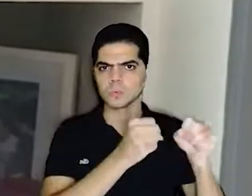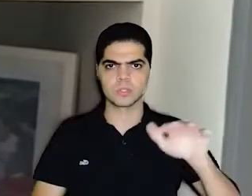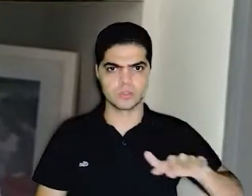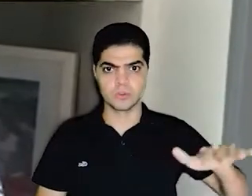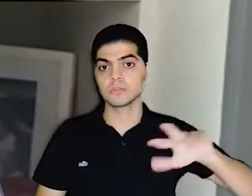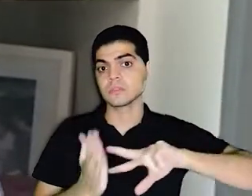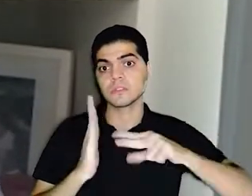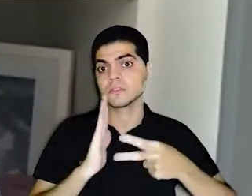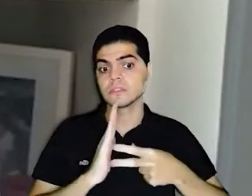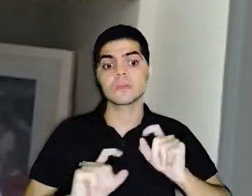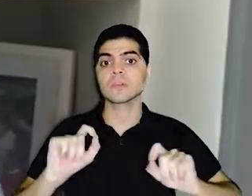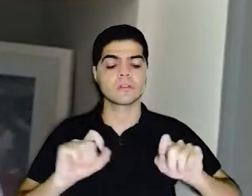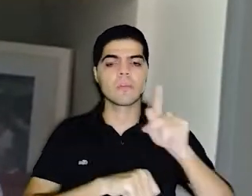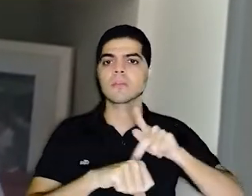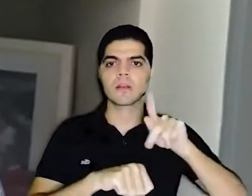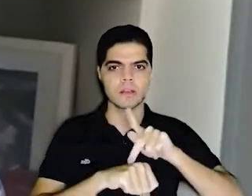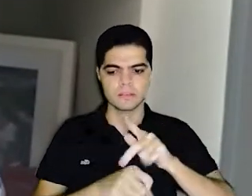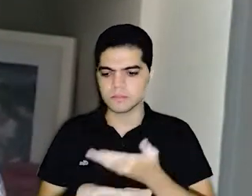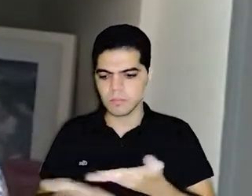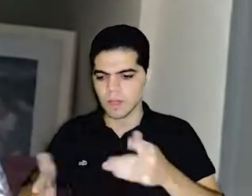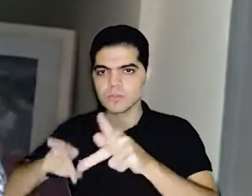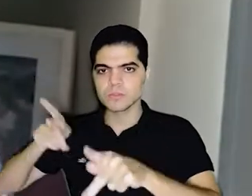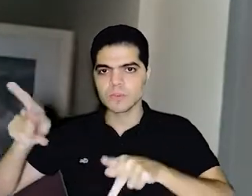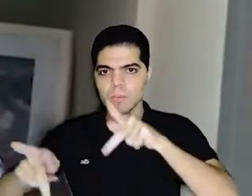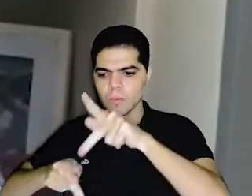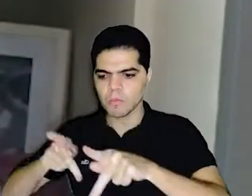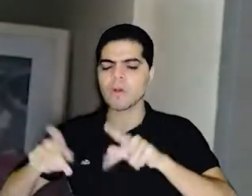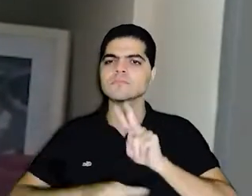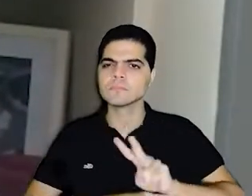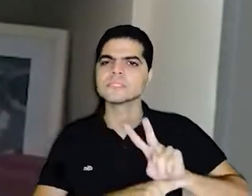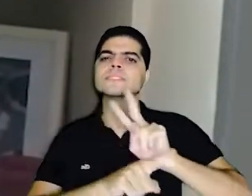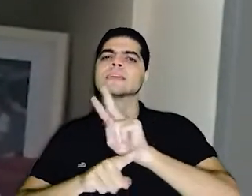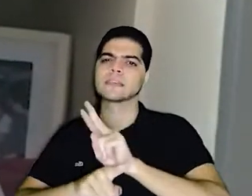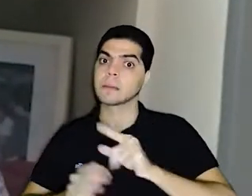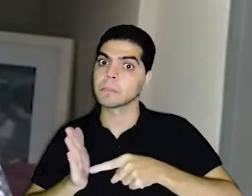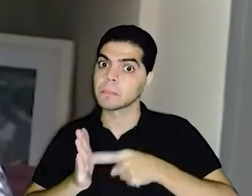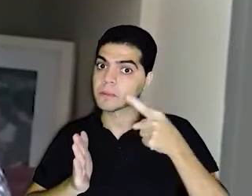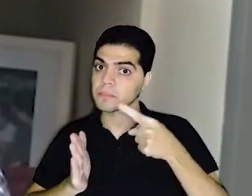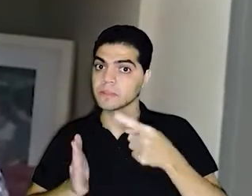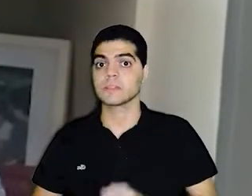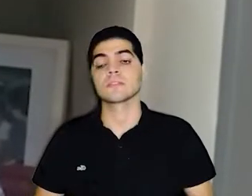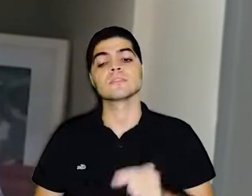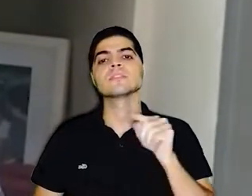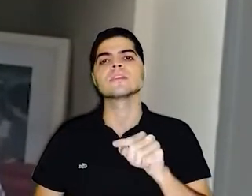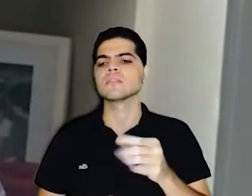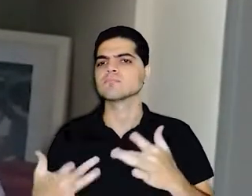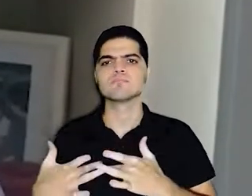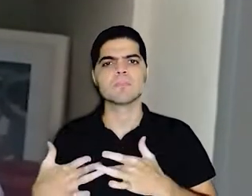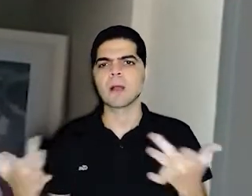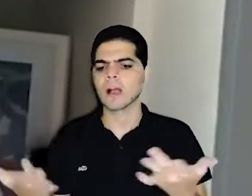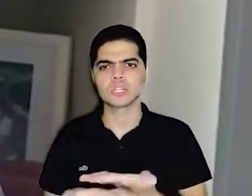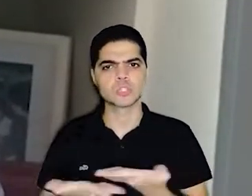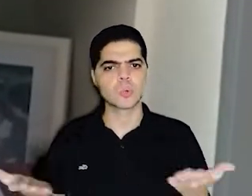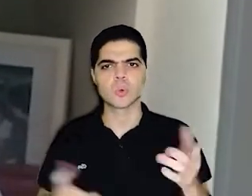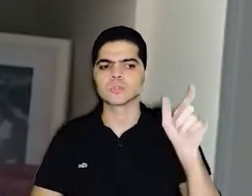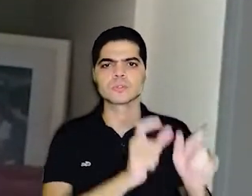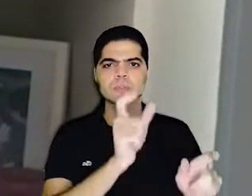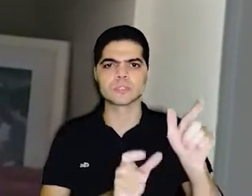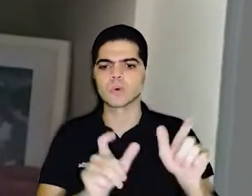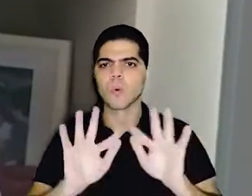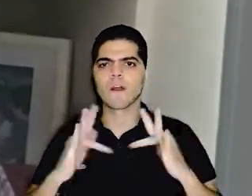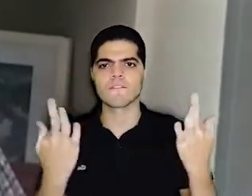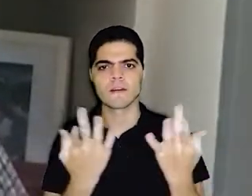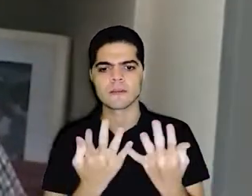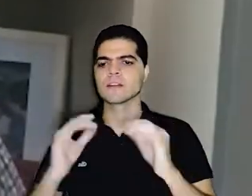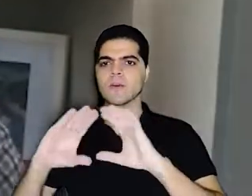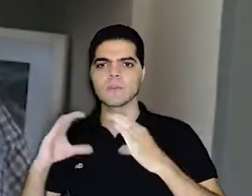é um país que cuida em primeiro lugar do seu povo, garantindo a todas as pessoas, famílias,